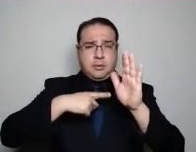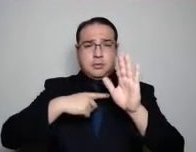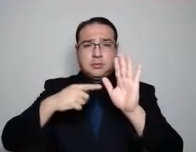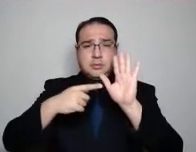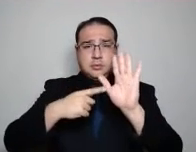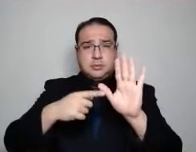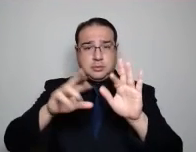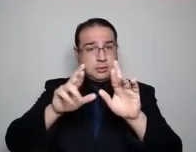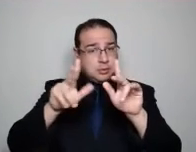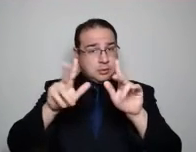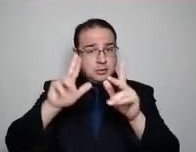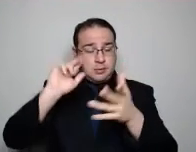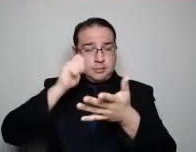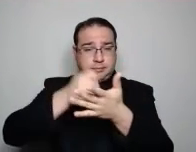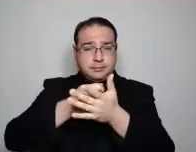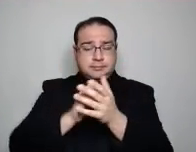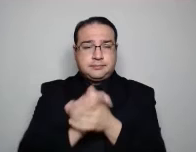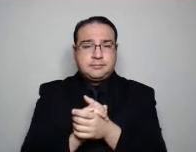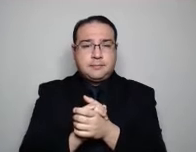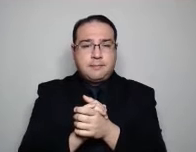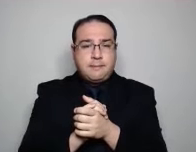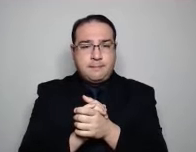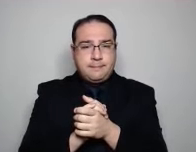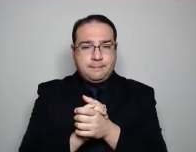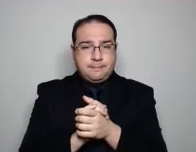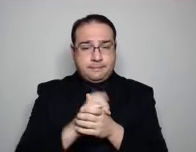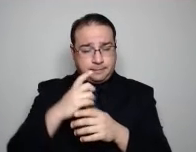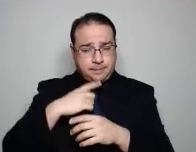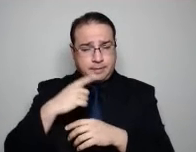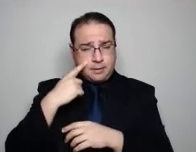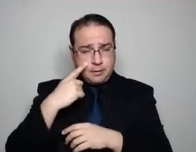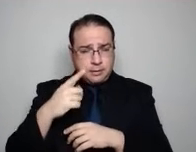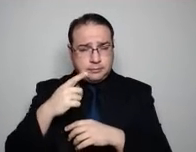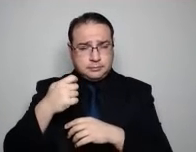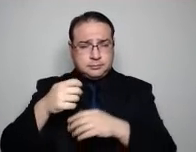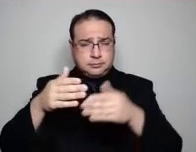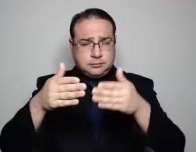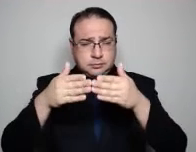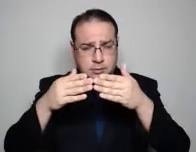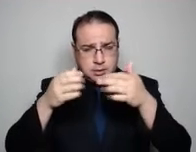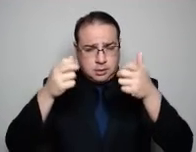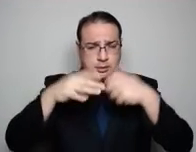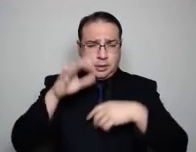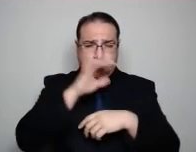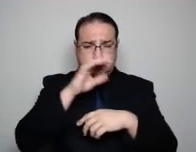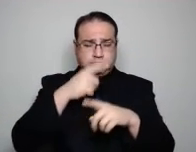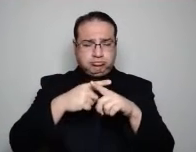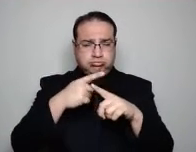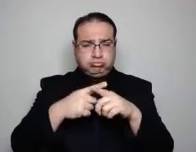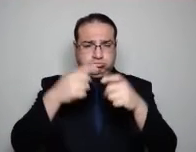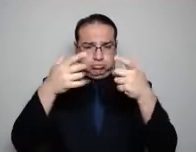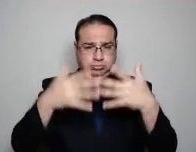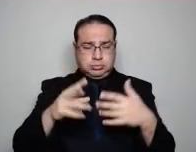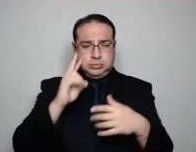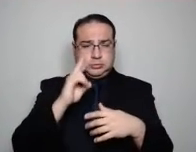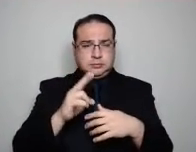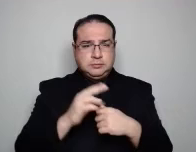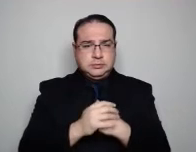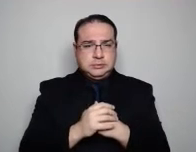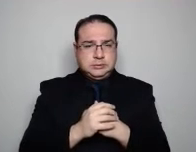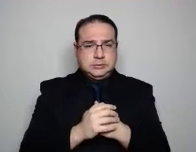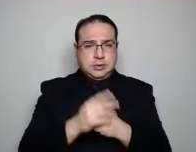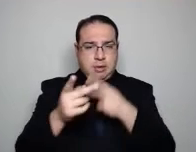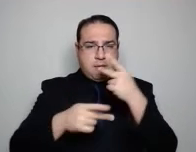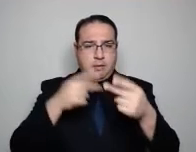diferença. É, eu estou só precisando pedir uma parte aqui rapidinho, porque eu vi uma declaração do